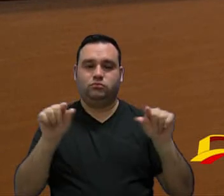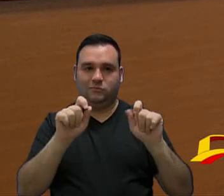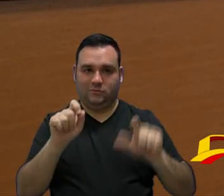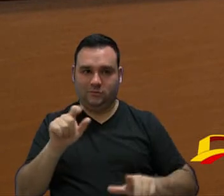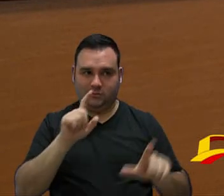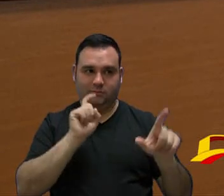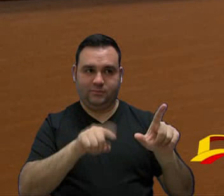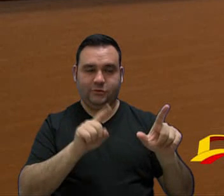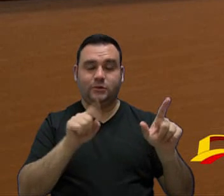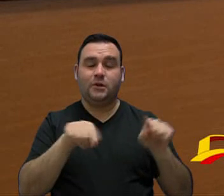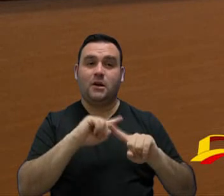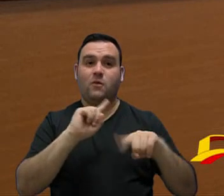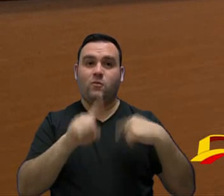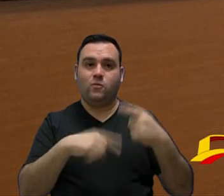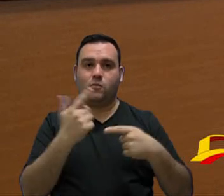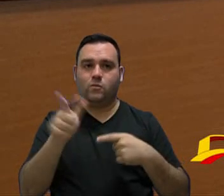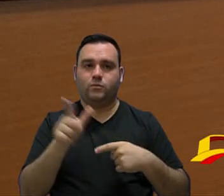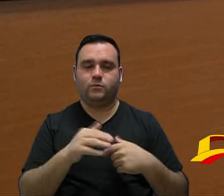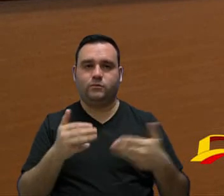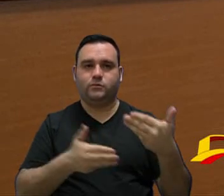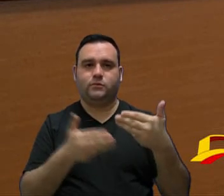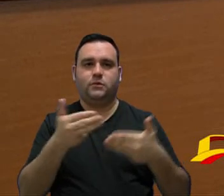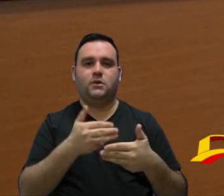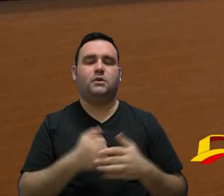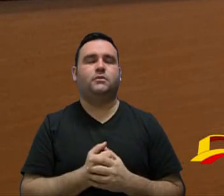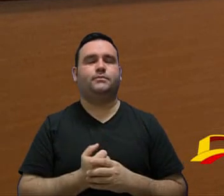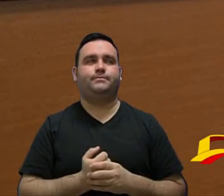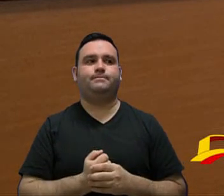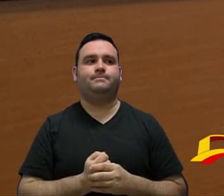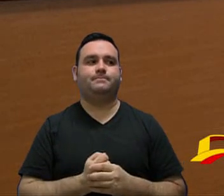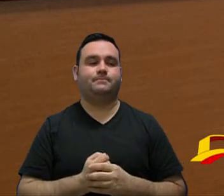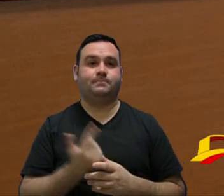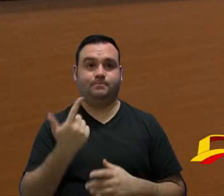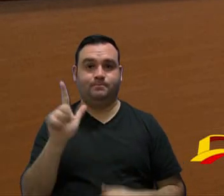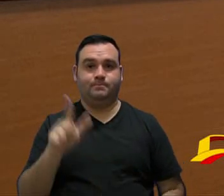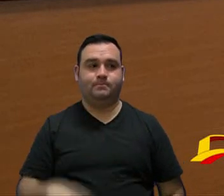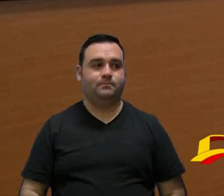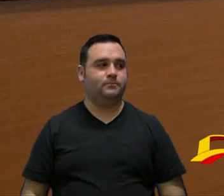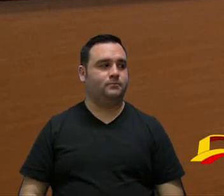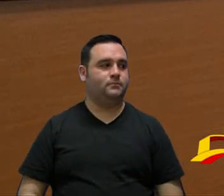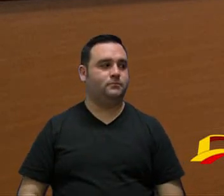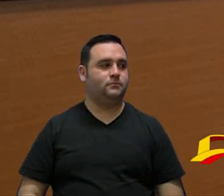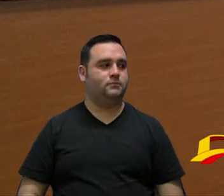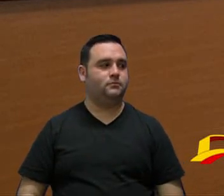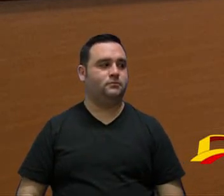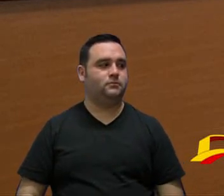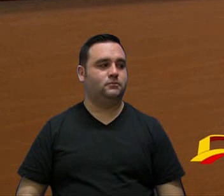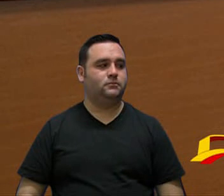link aí pode passar no próximo e o próximo